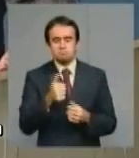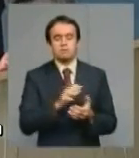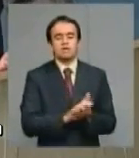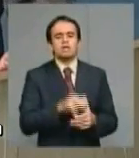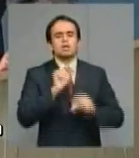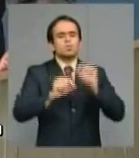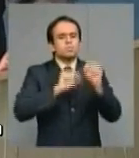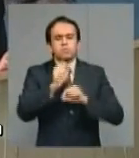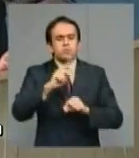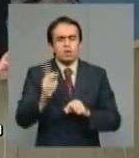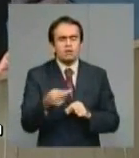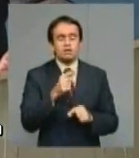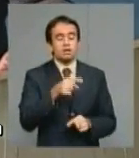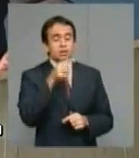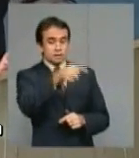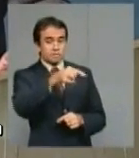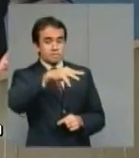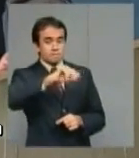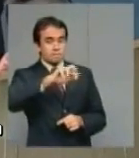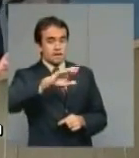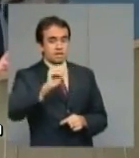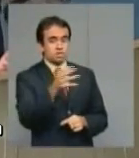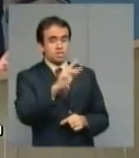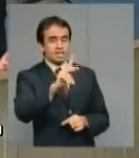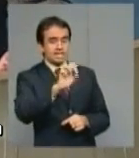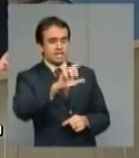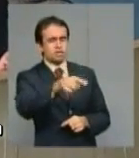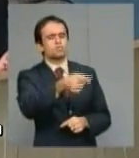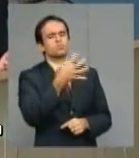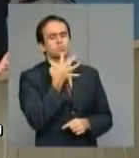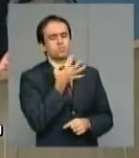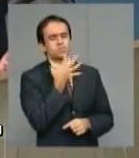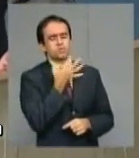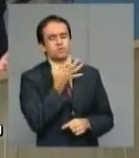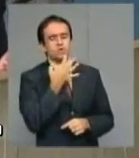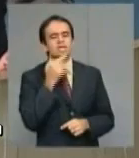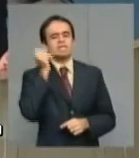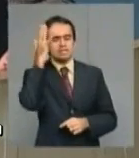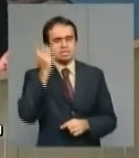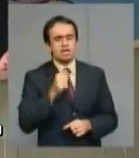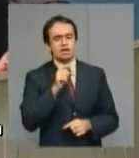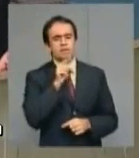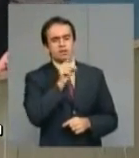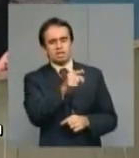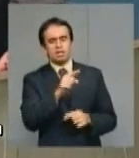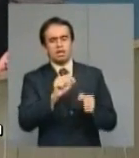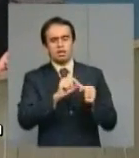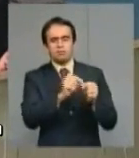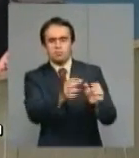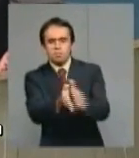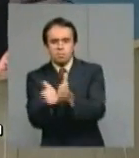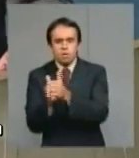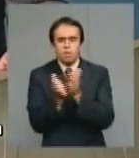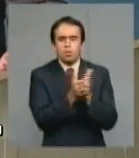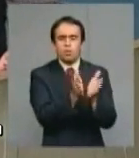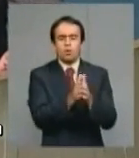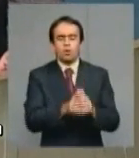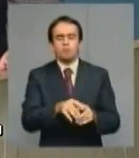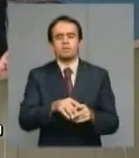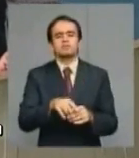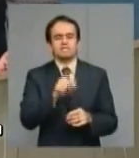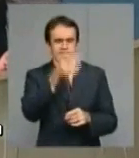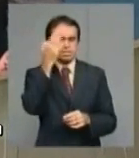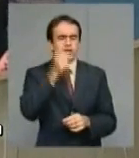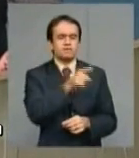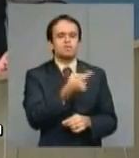Maruélio, estou escolhendo Vossa Excelência, porque Vossa Excelência tem intimidade com as populações mais críticas,